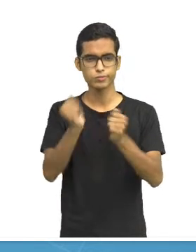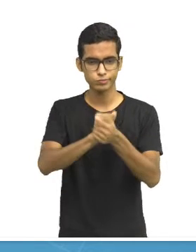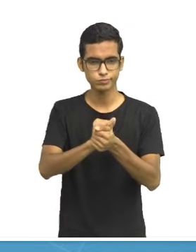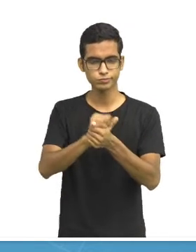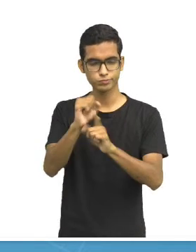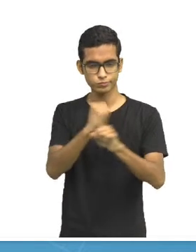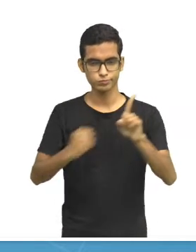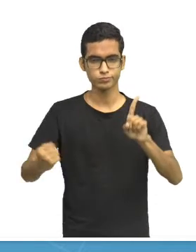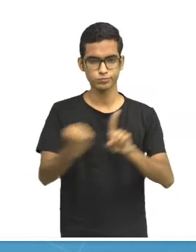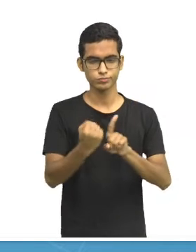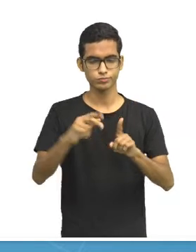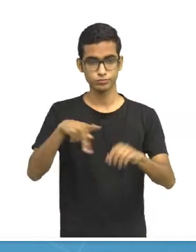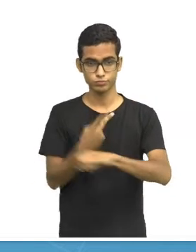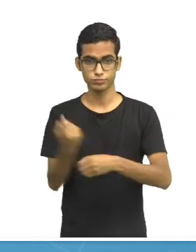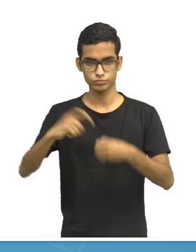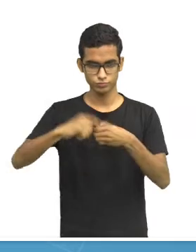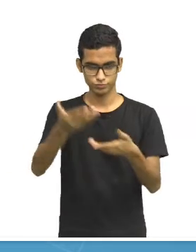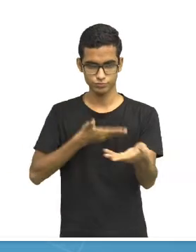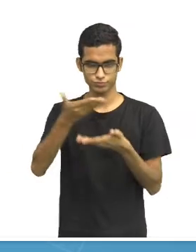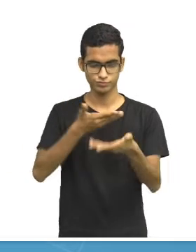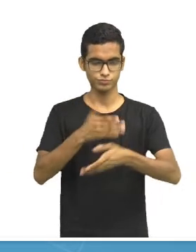voltamos para corrigi-la.